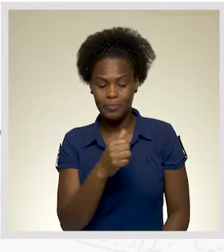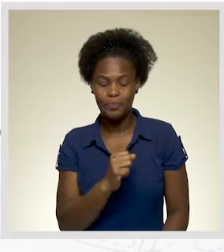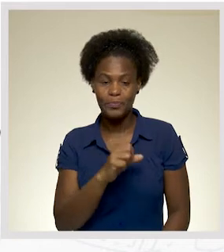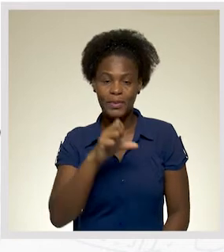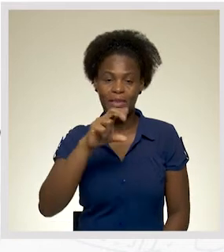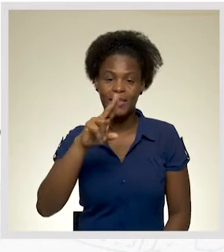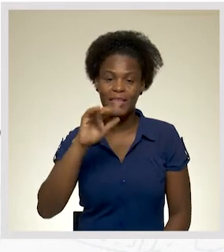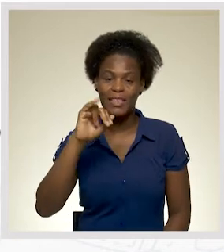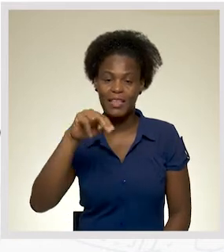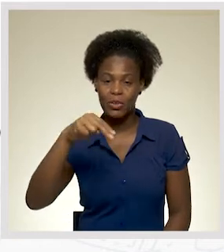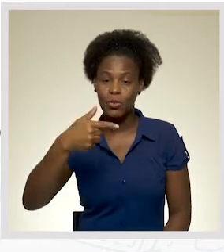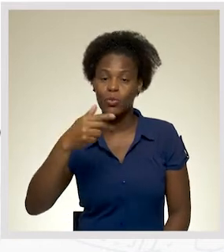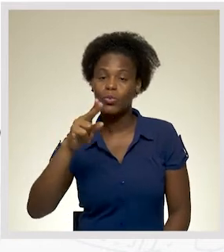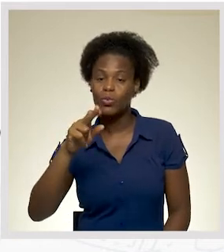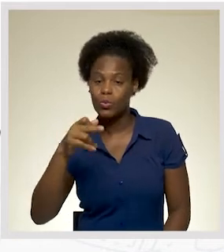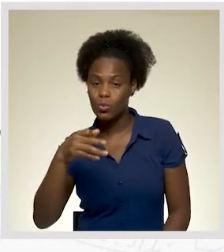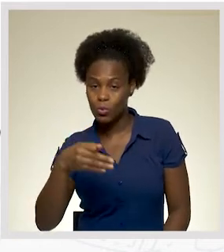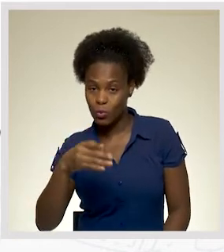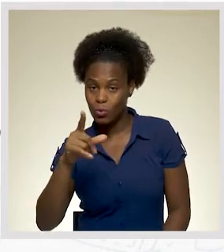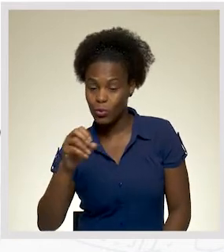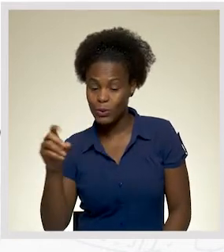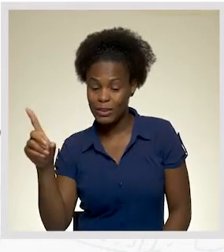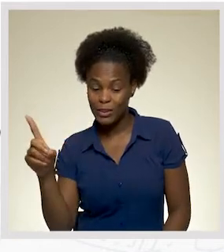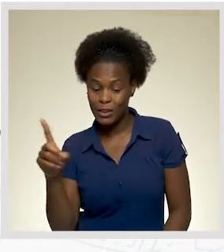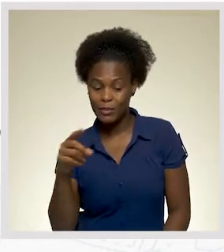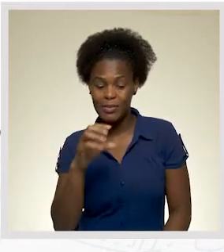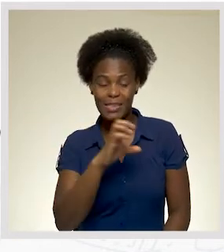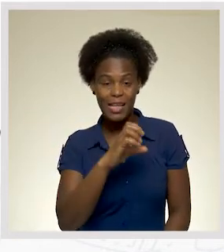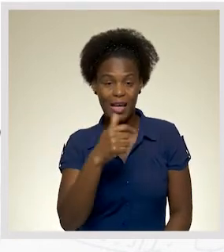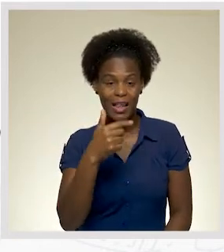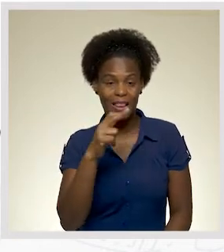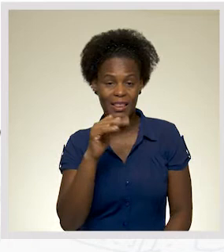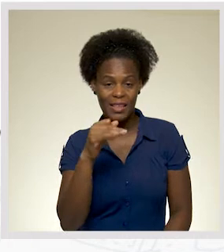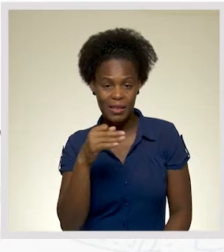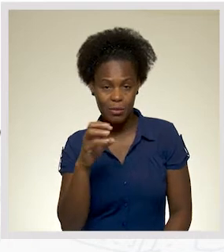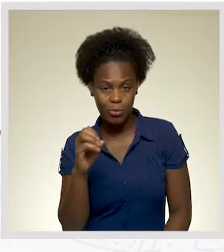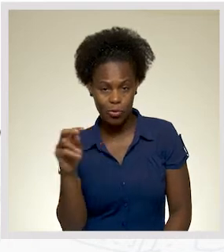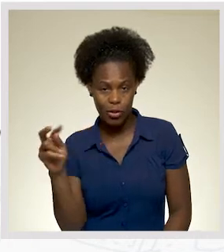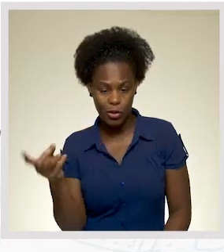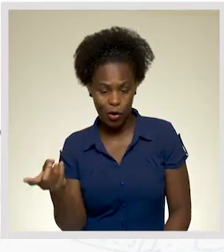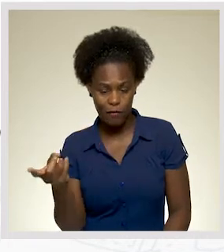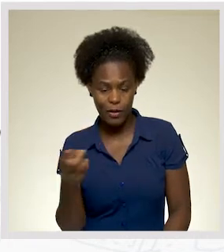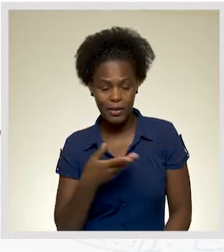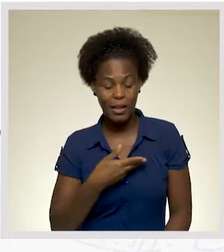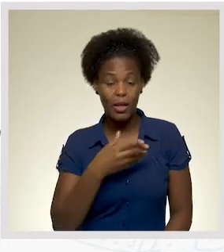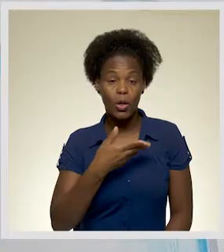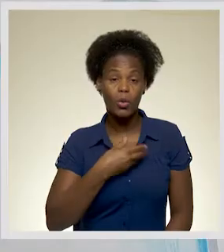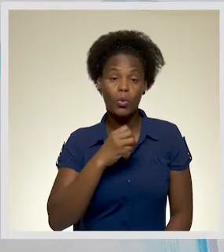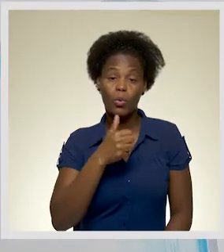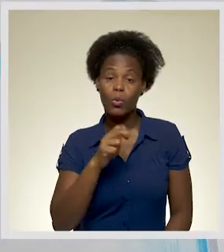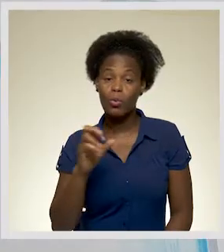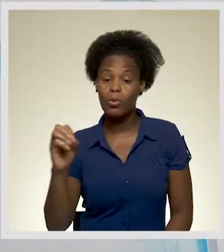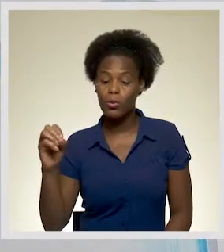6. C, o triplo de 9. D, o dobro de 8. Vamos lá,